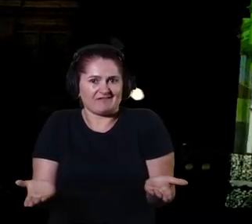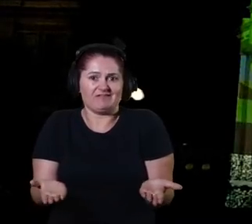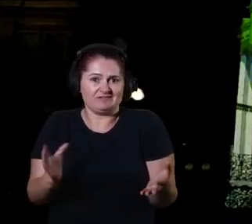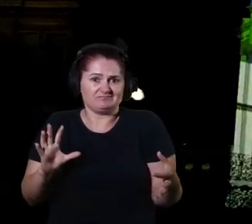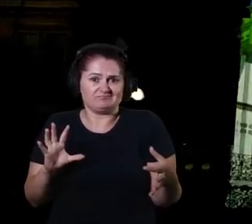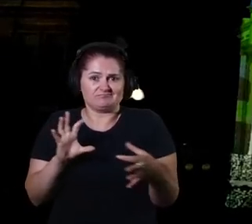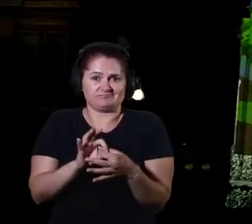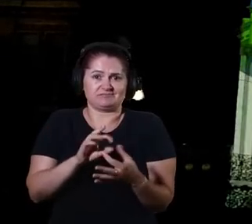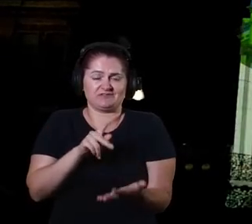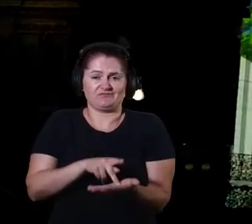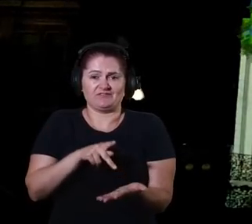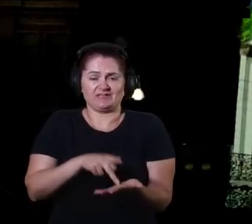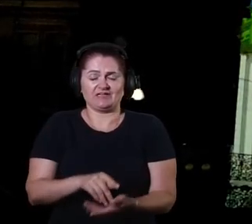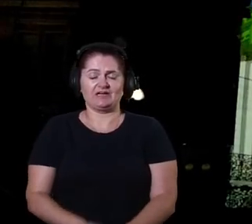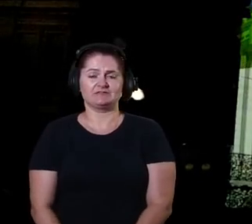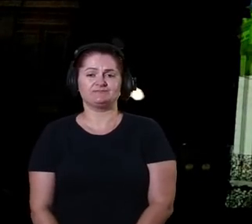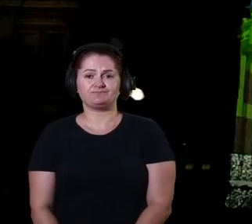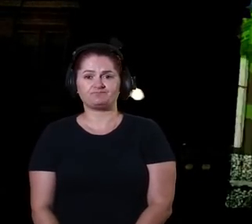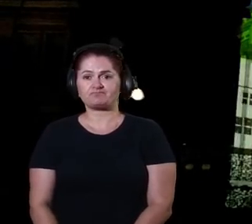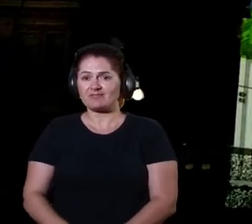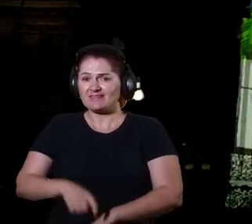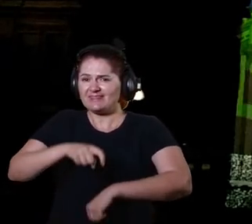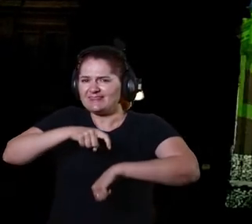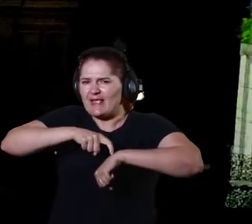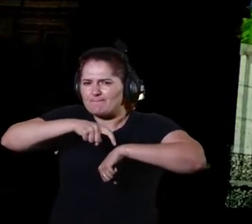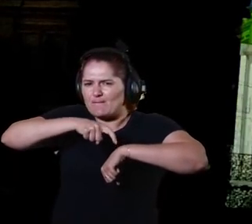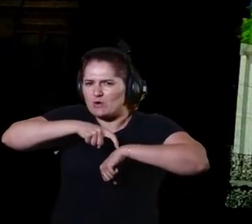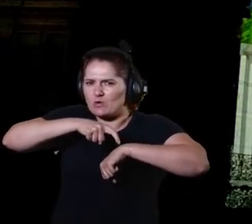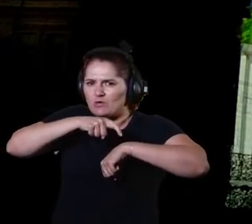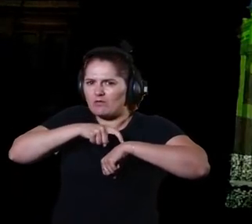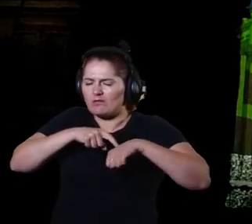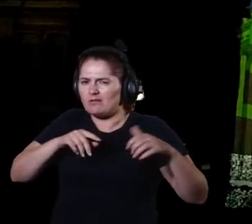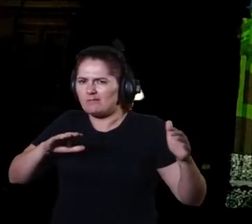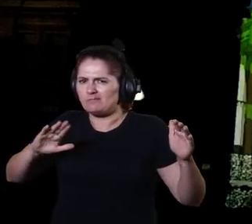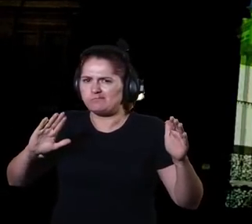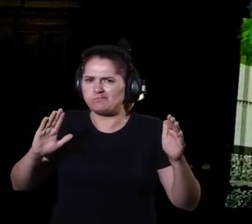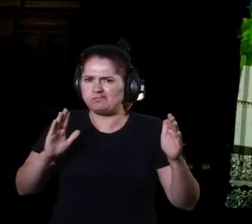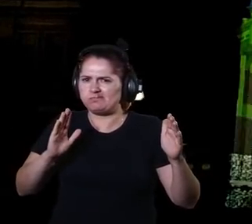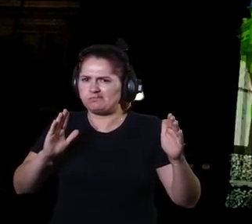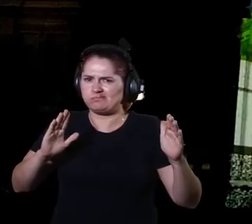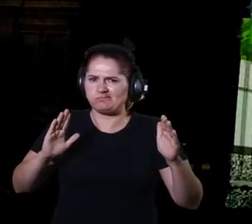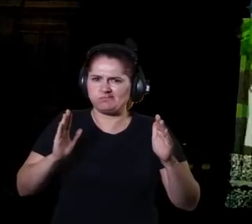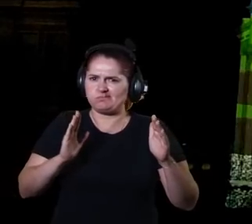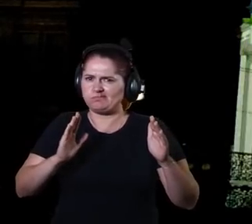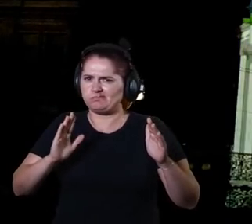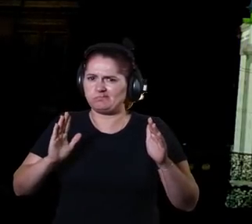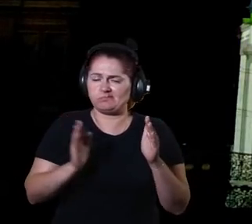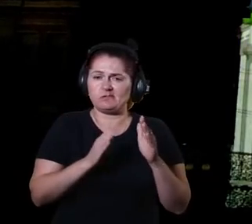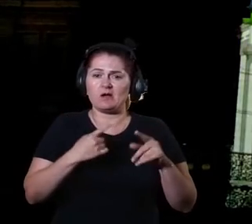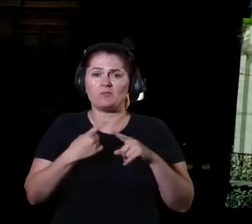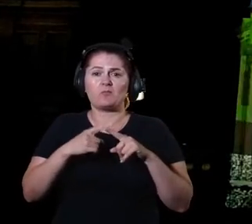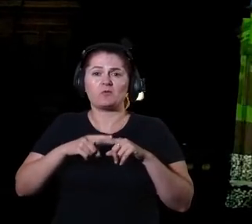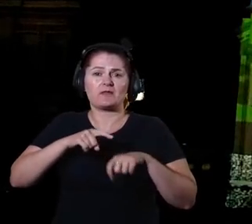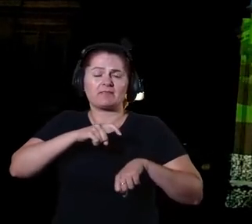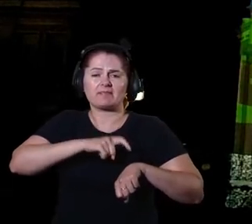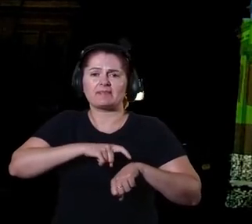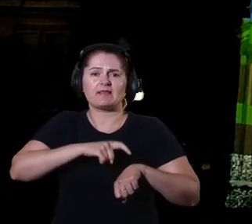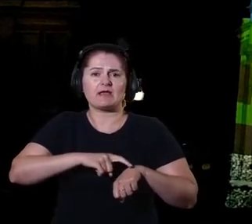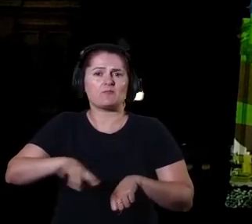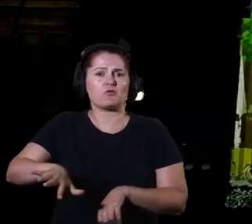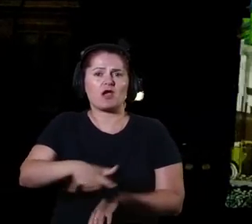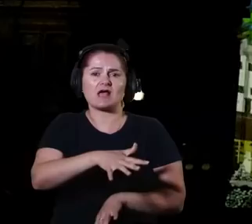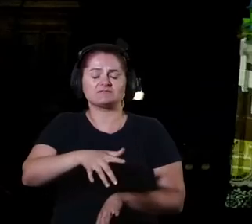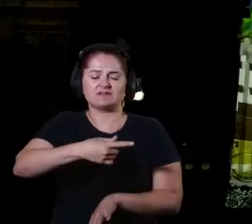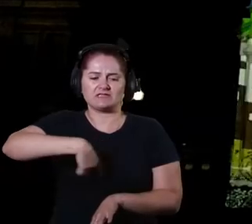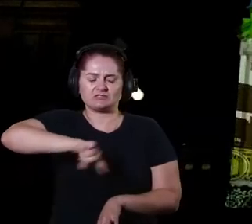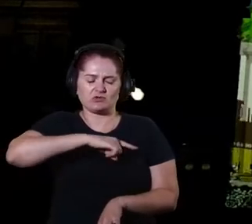o tempo, ele marca, ele é o grande inimigo, às vezes, da gente. Porque às vezes a gente diz, eu não quero nem falar